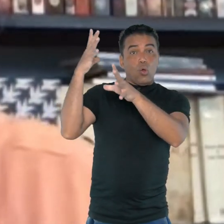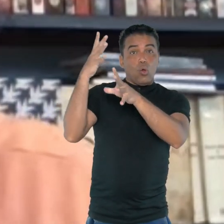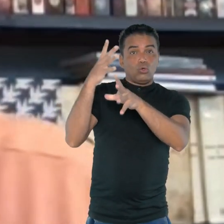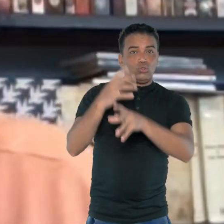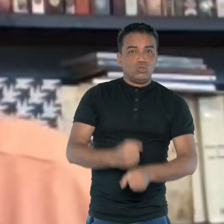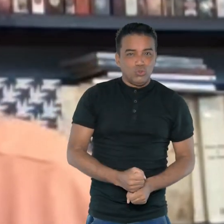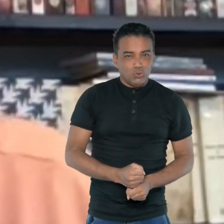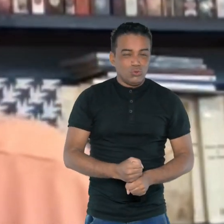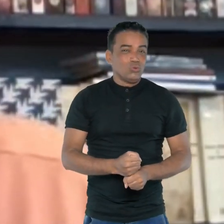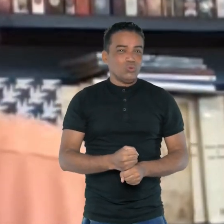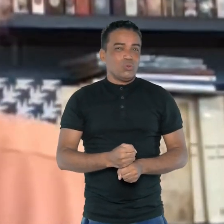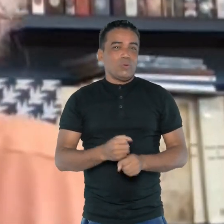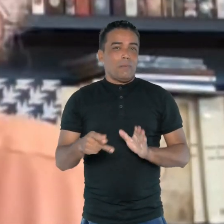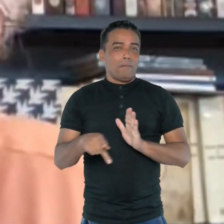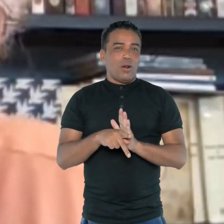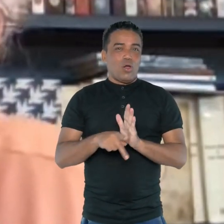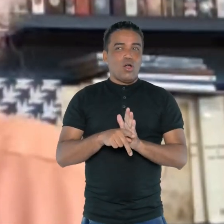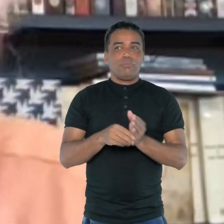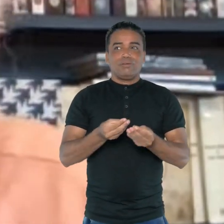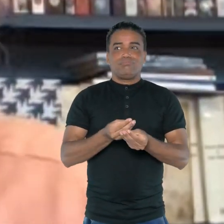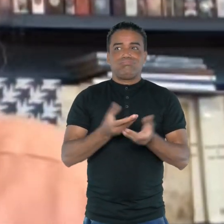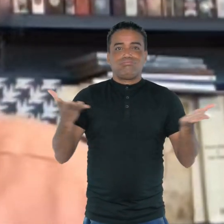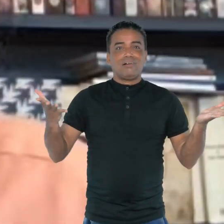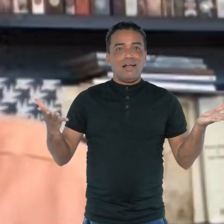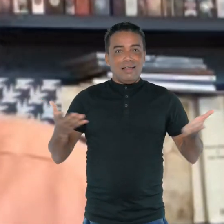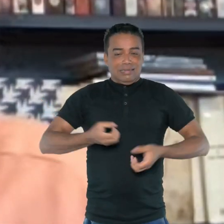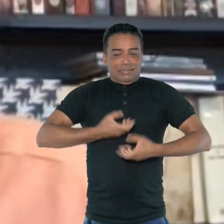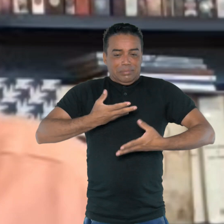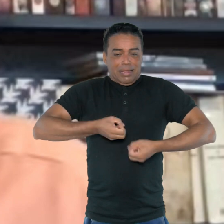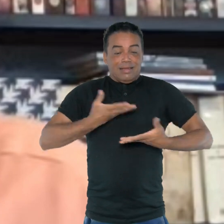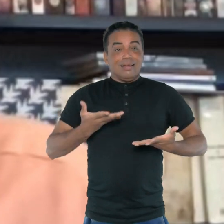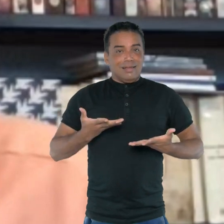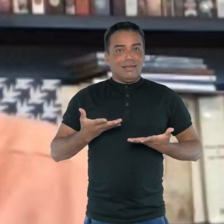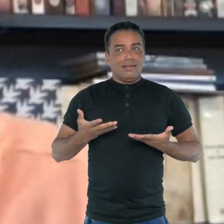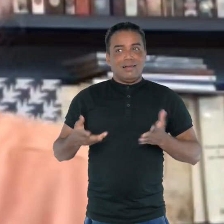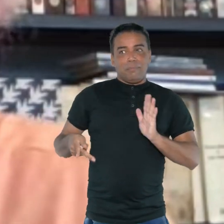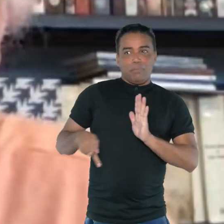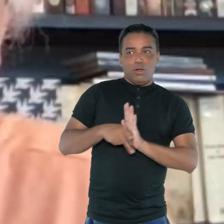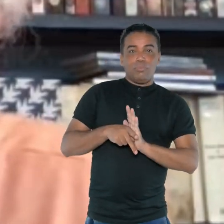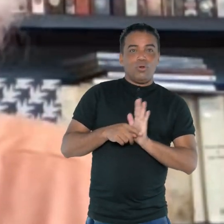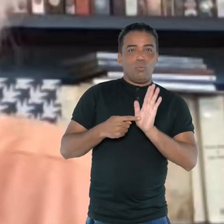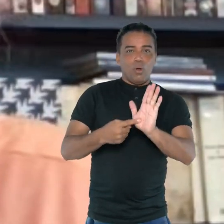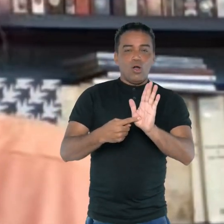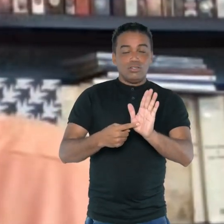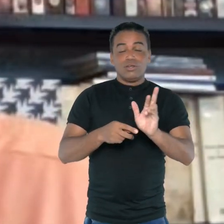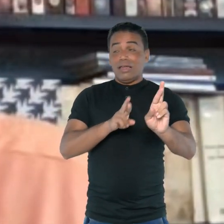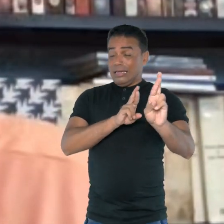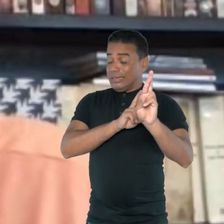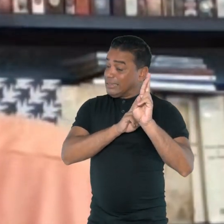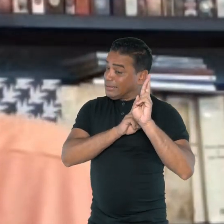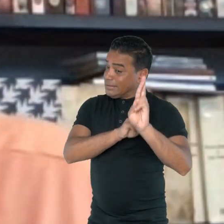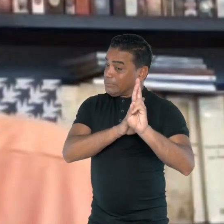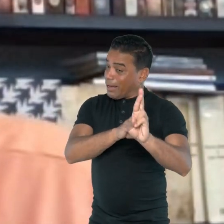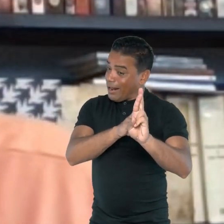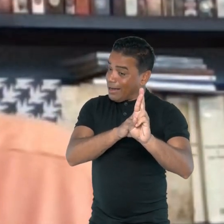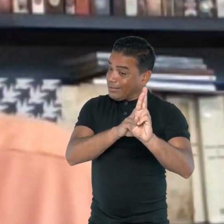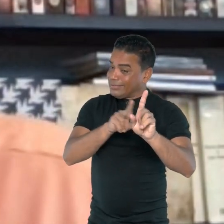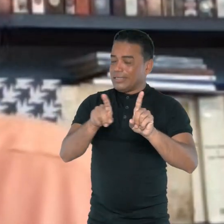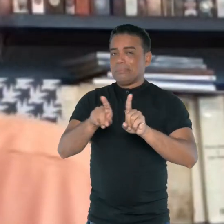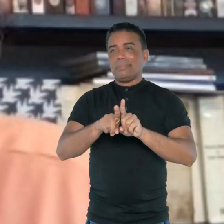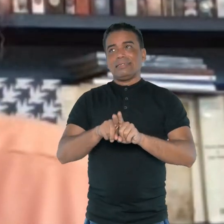modo, inclusive como elas são distribuídas, nos dá esse jogo entre a esperança e